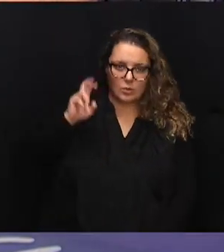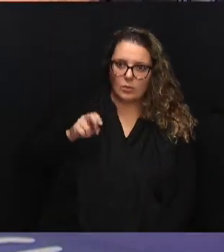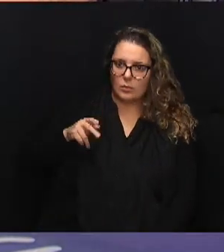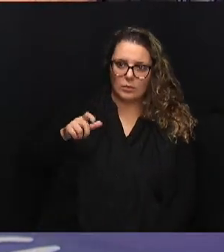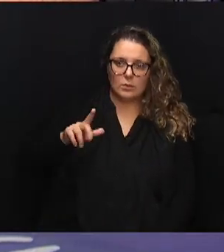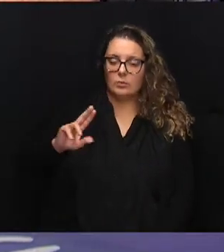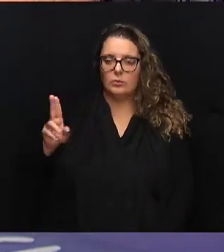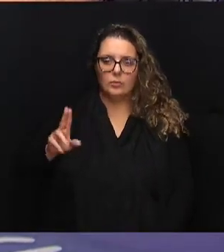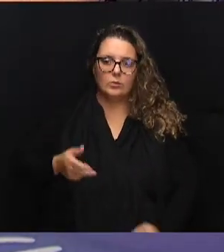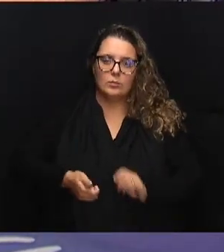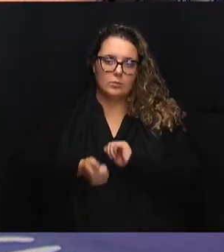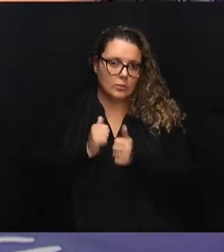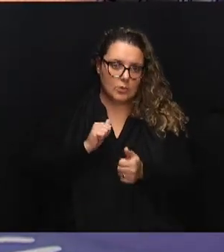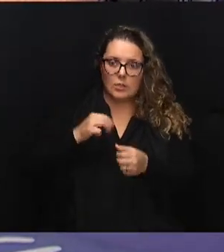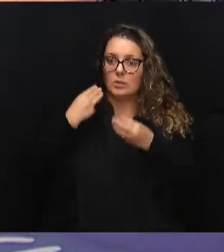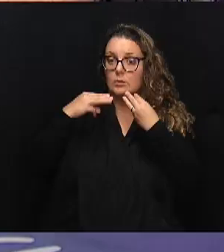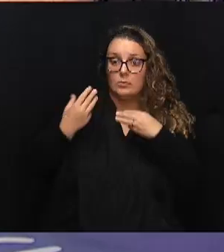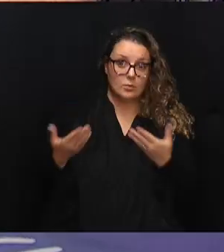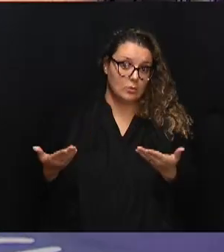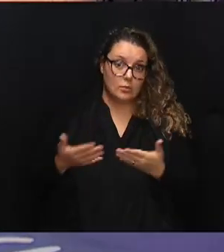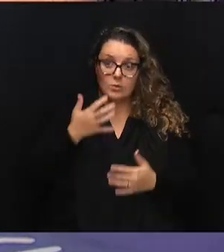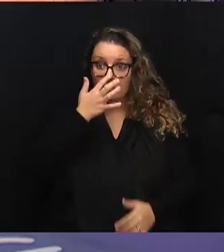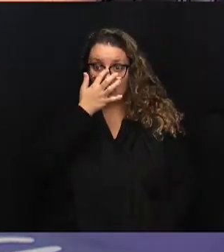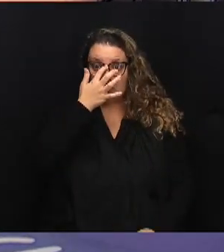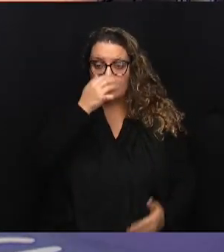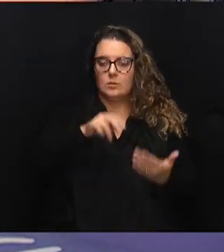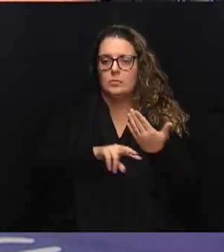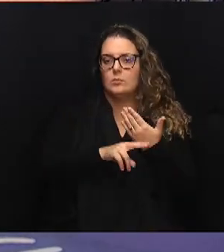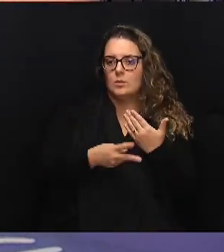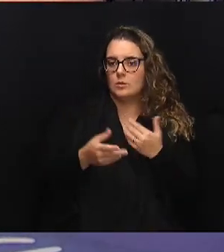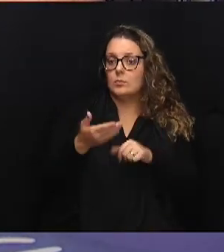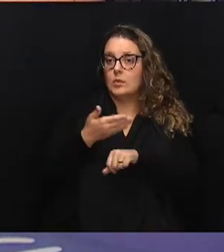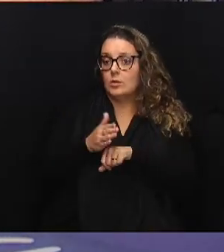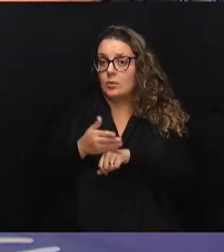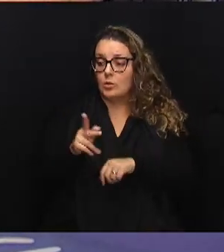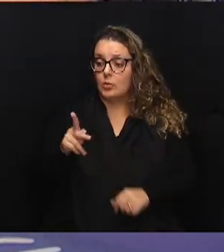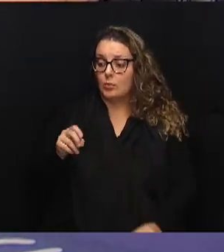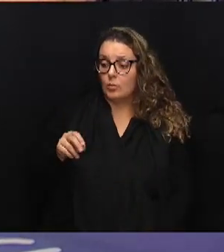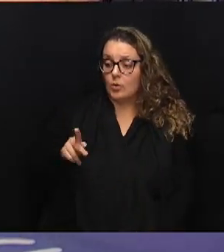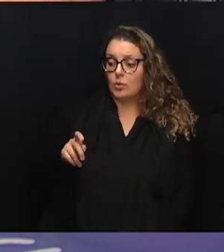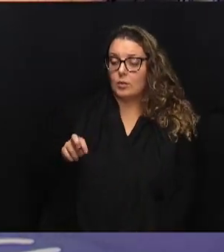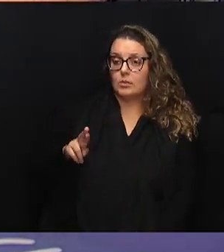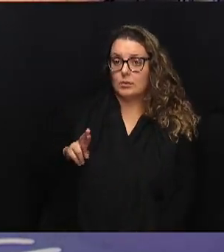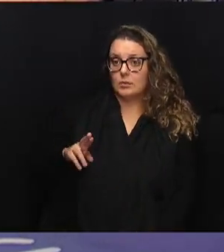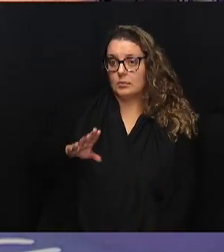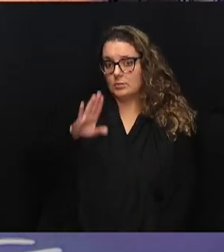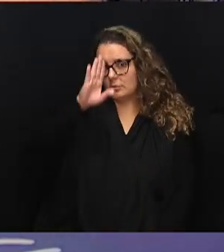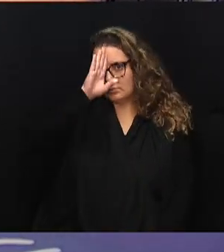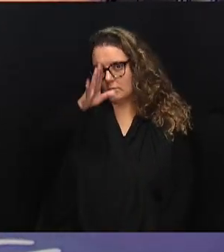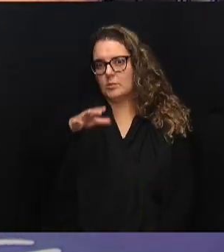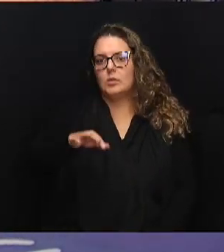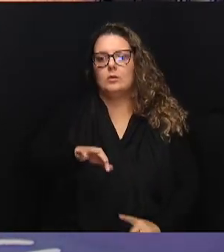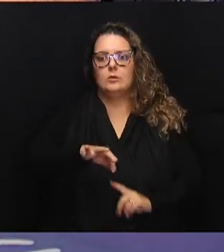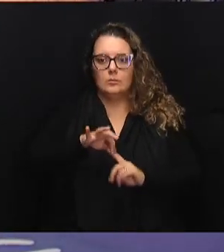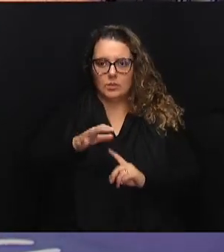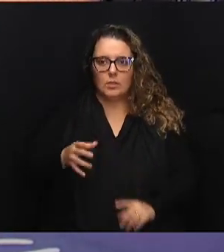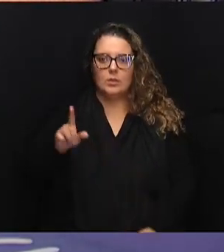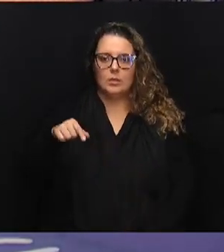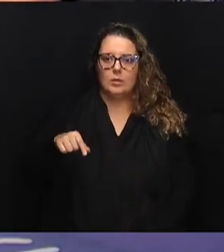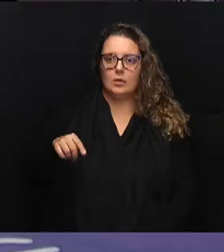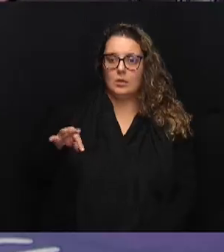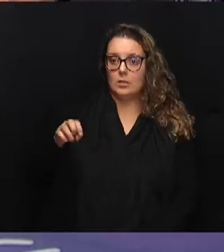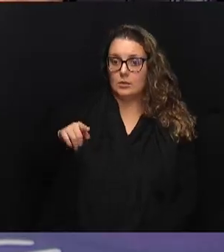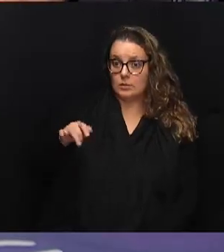do esporte, da música, hoje em dia, influenciadores também praticam bastante o pôquer. E prioritariamente é a modalidade do Texas